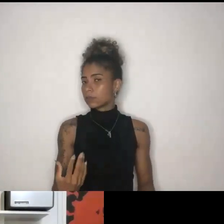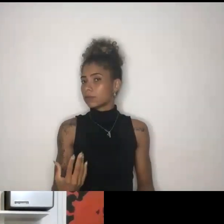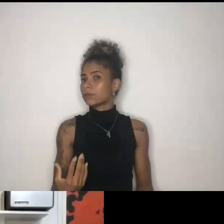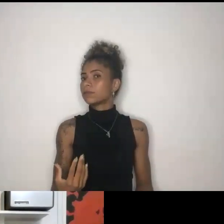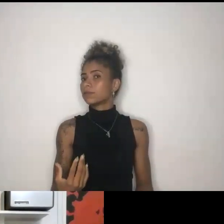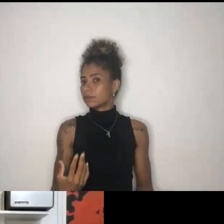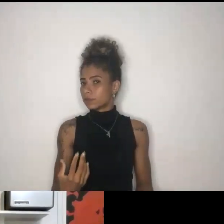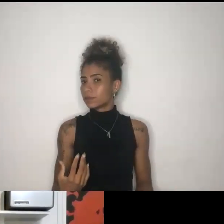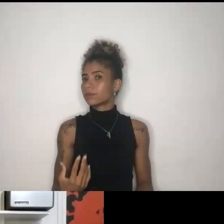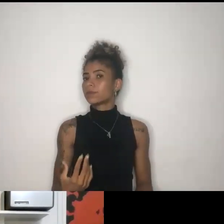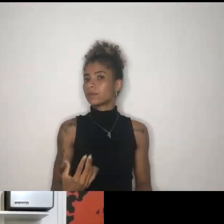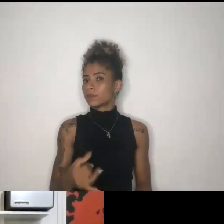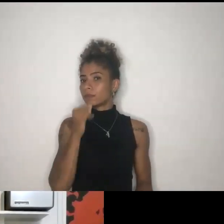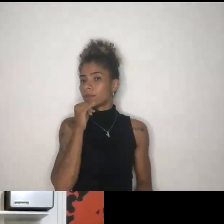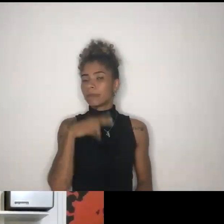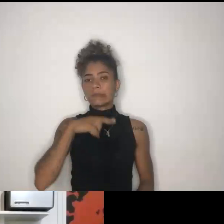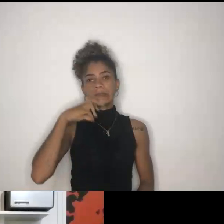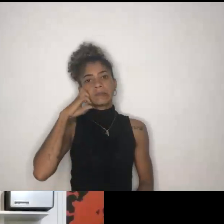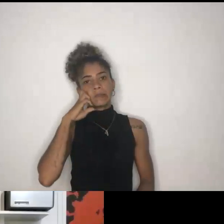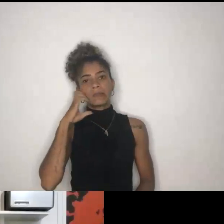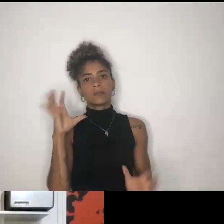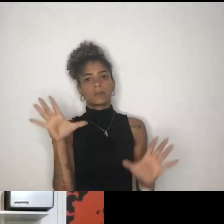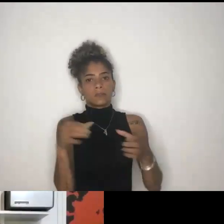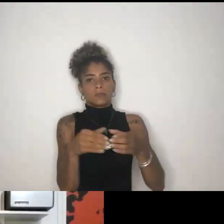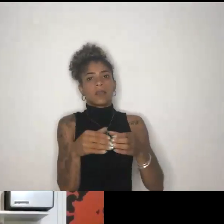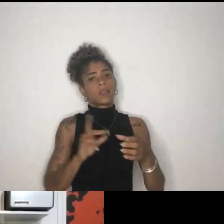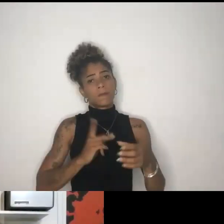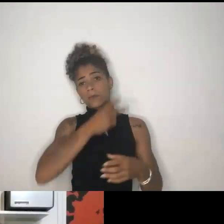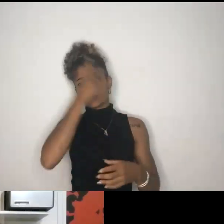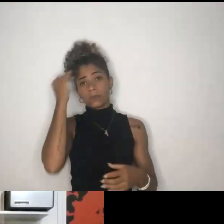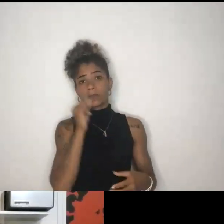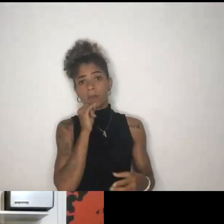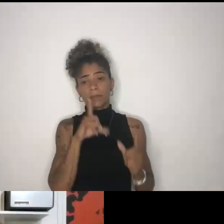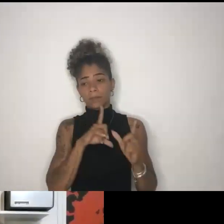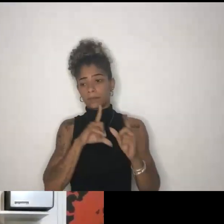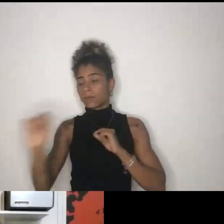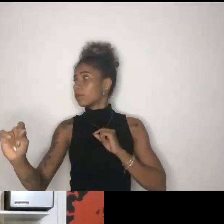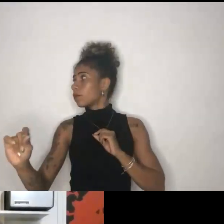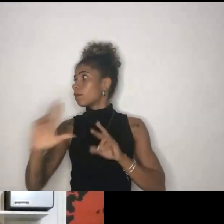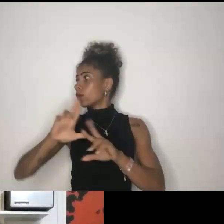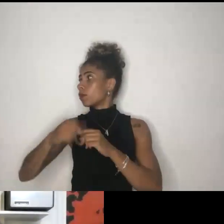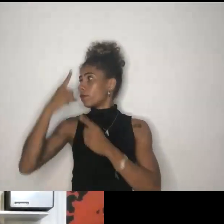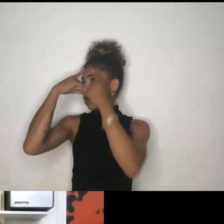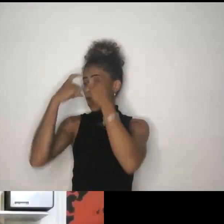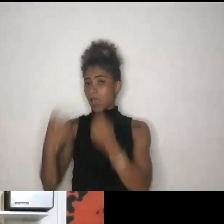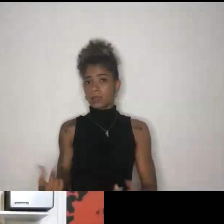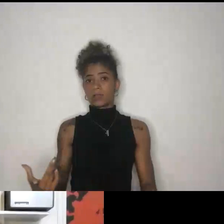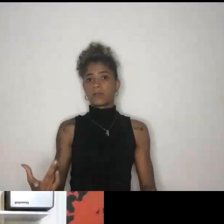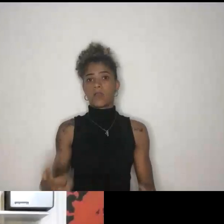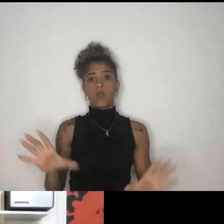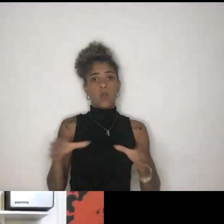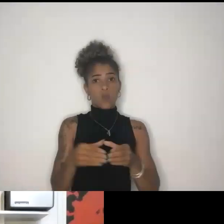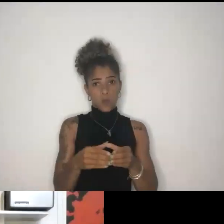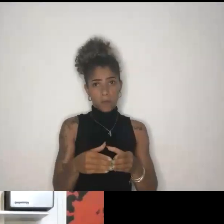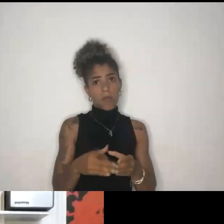entre o time daí equipe já teve gente que teve que se afastada por causa de violência numa equipe muito grande isso